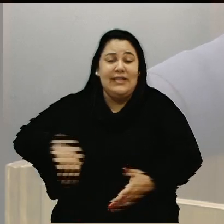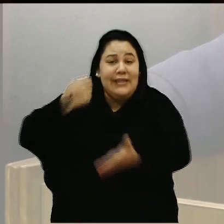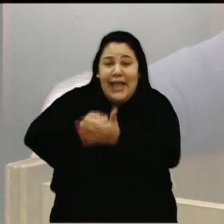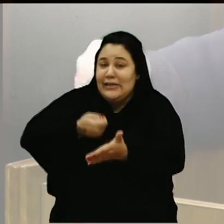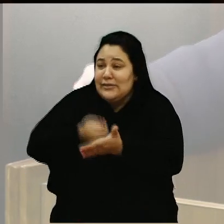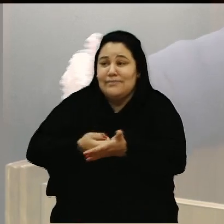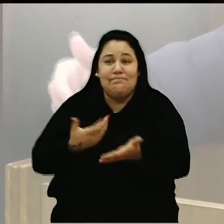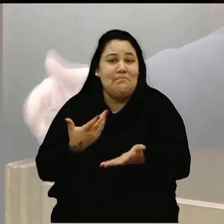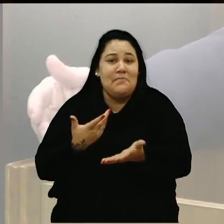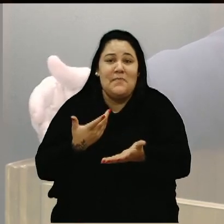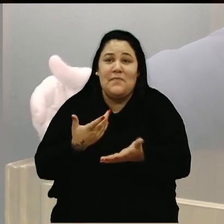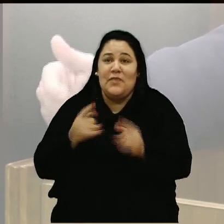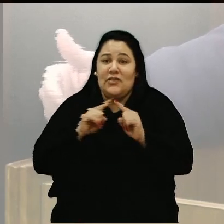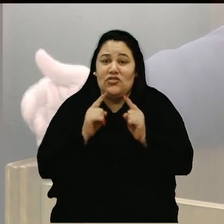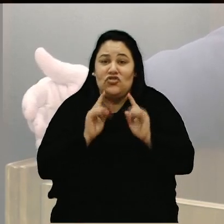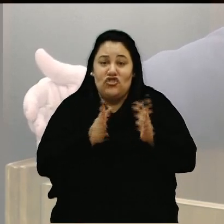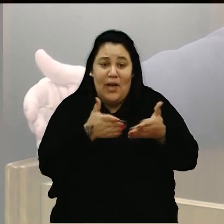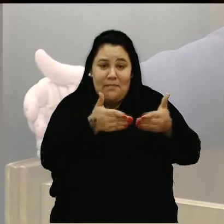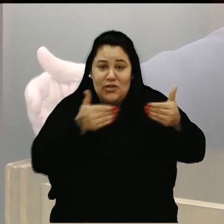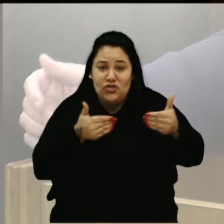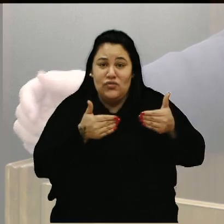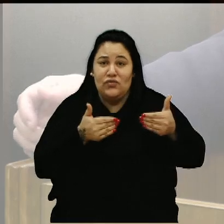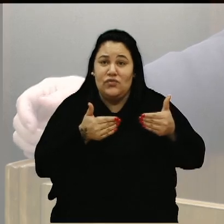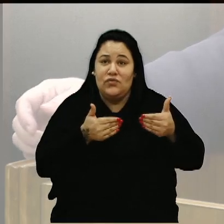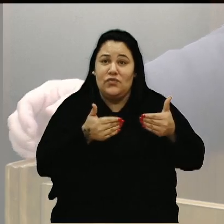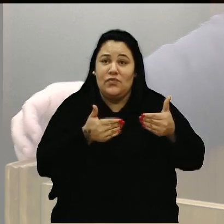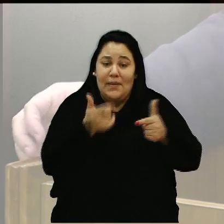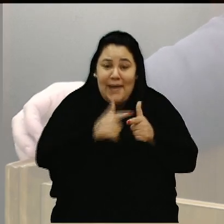isso. E já pediu negociação, renegociação.